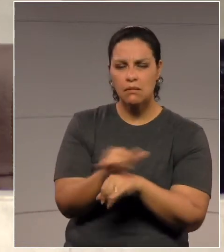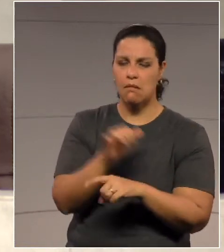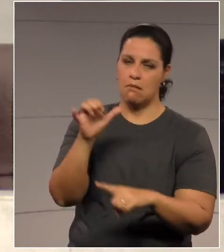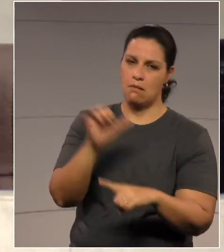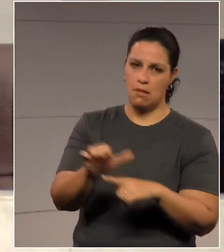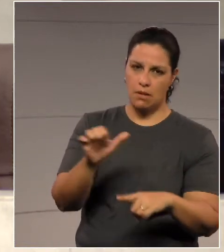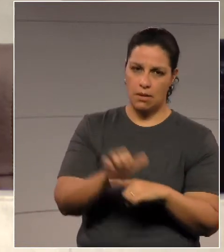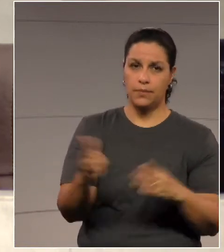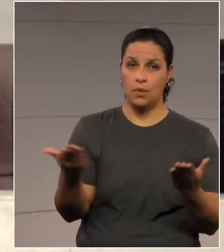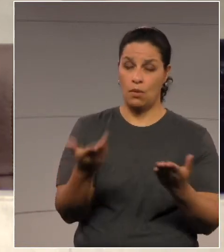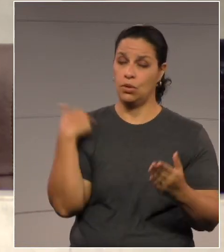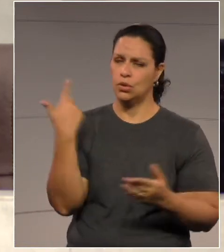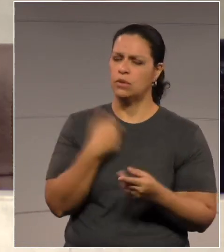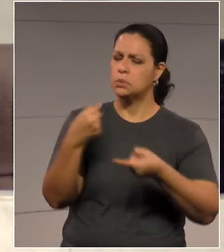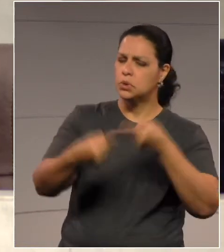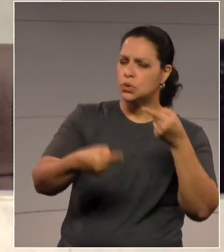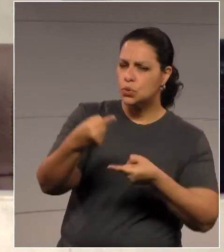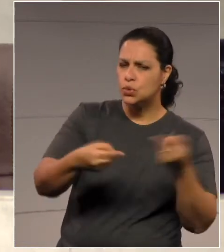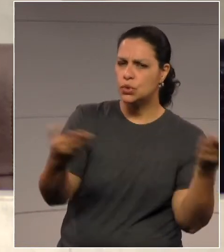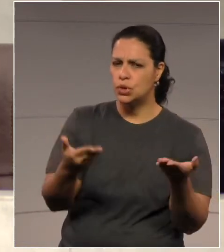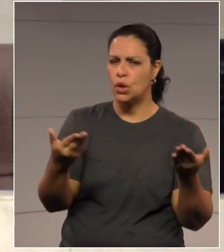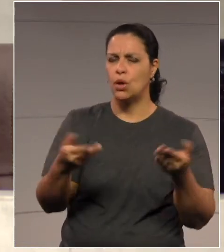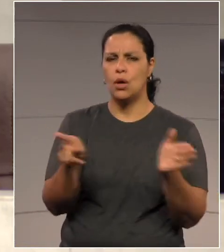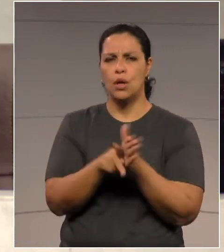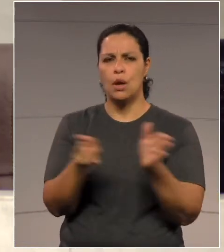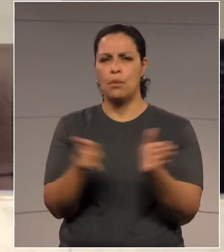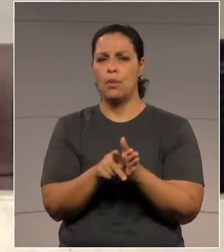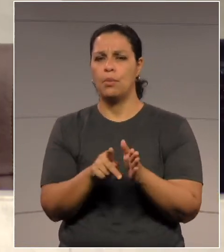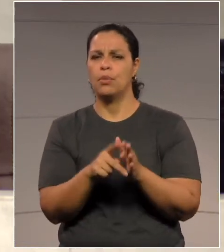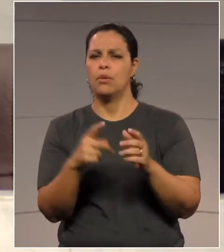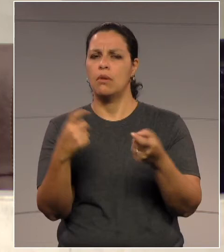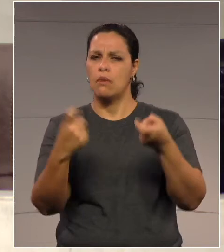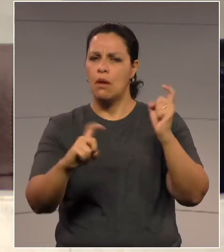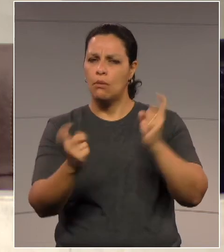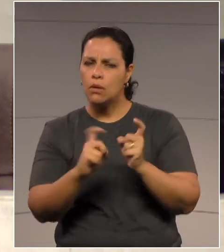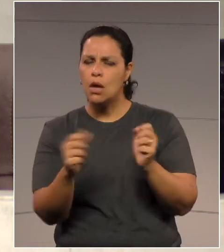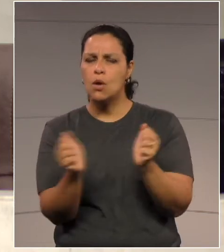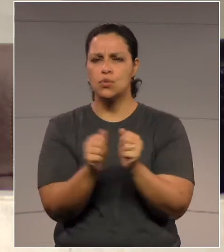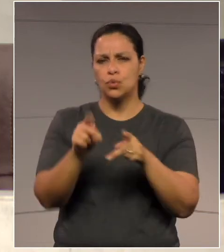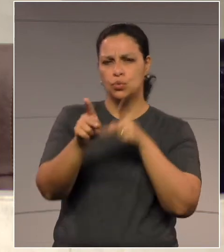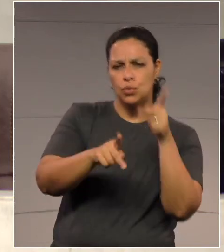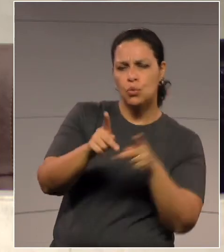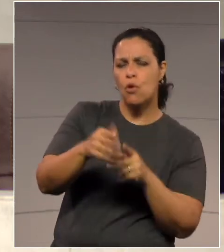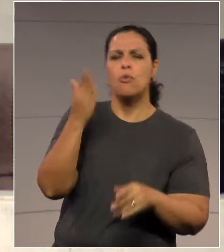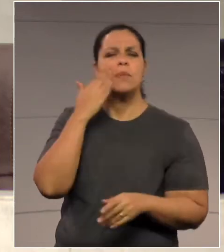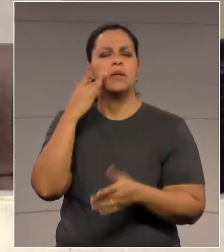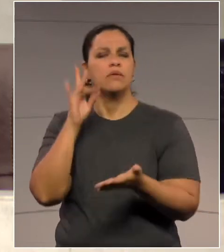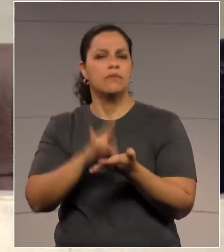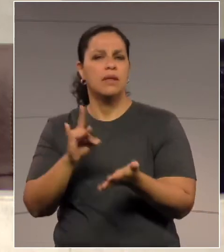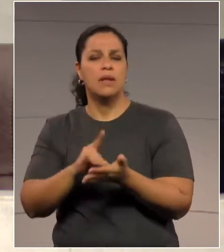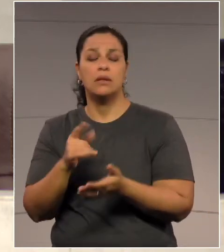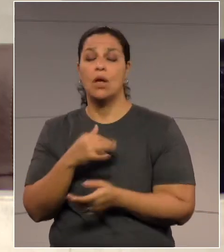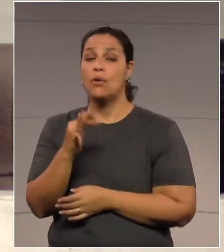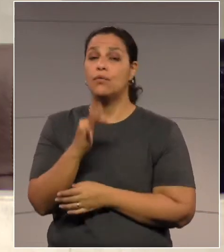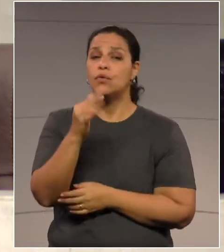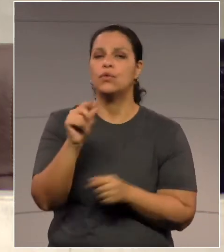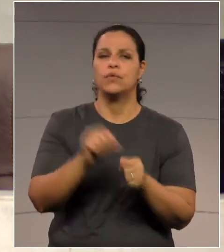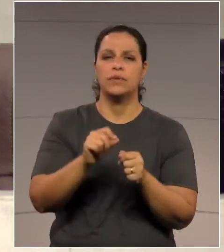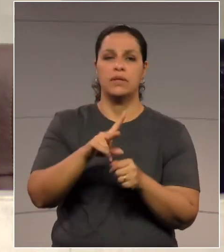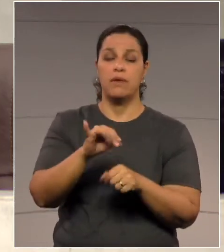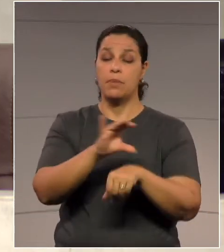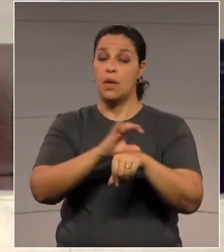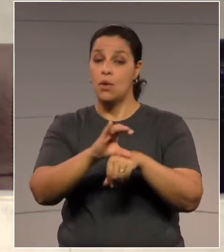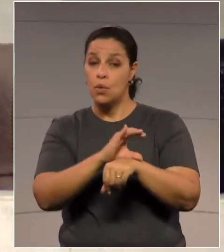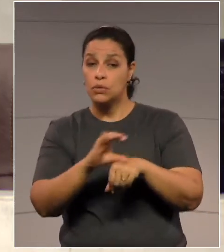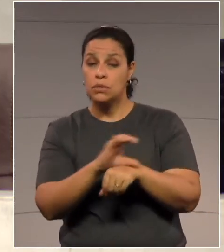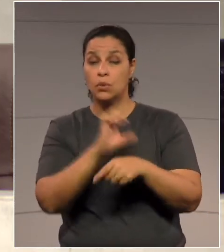Estado. E deve ser discutido nesses fóruns com a presença da população, para saber exatamente o que é que ela pretende fazer, até porque a Constituição